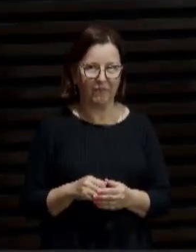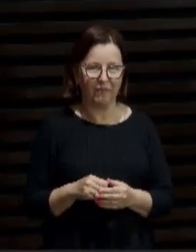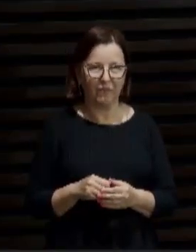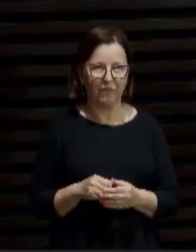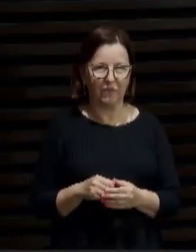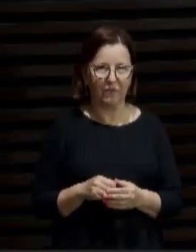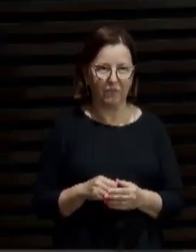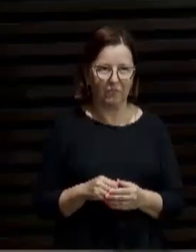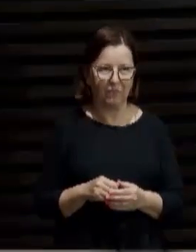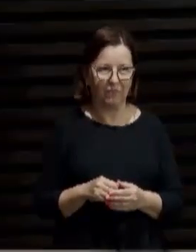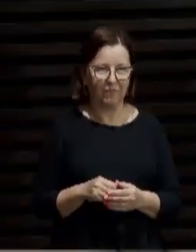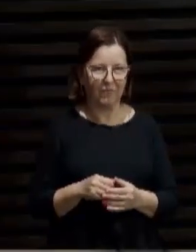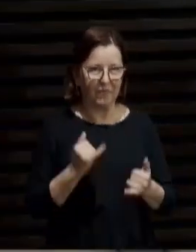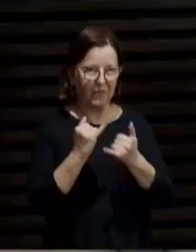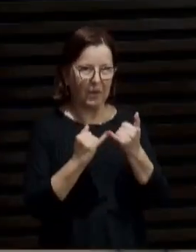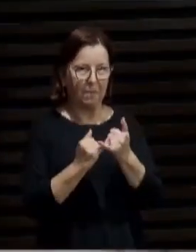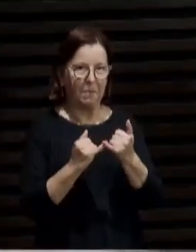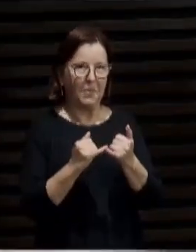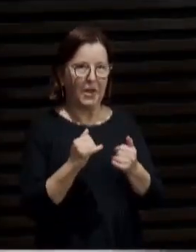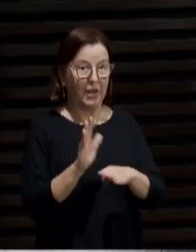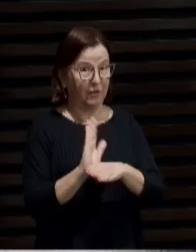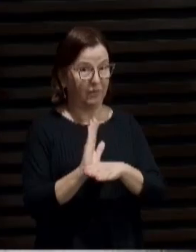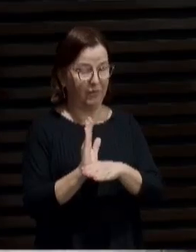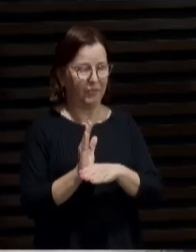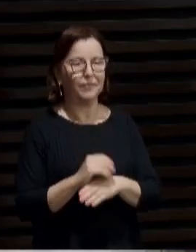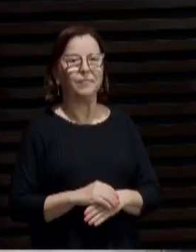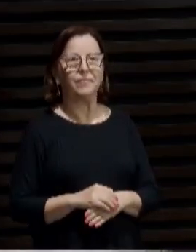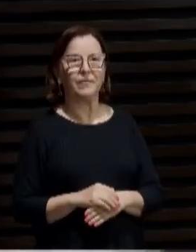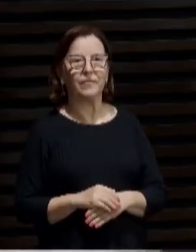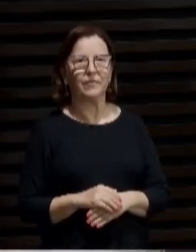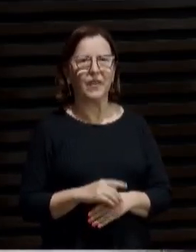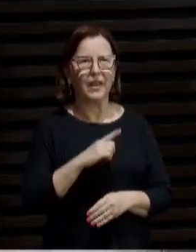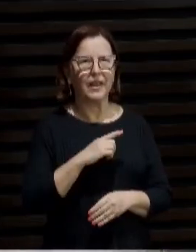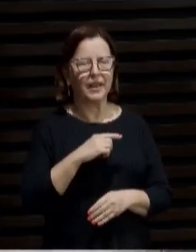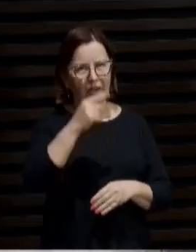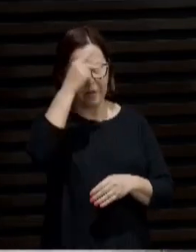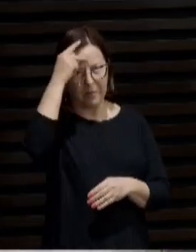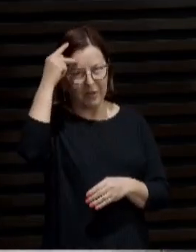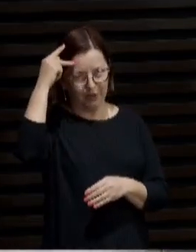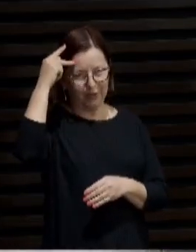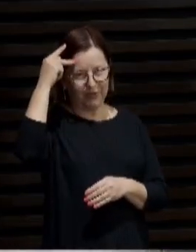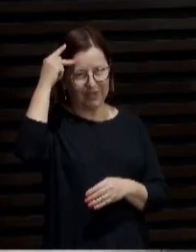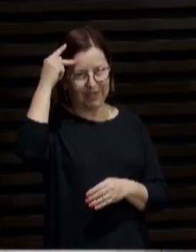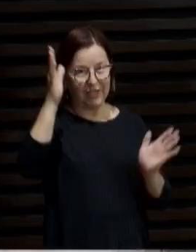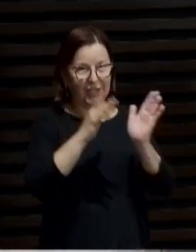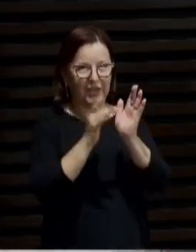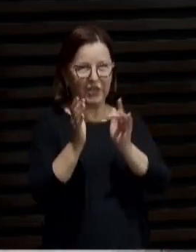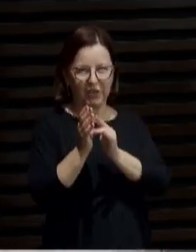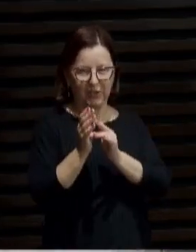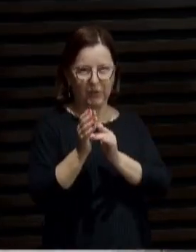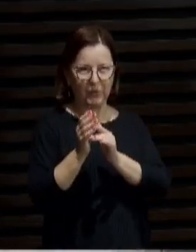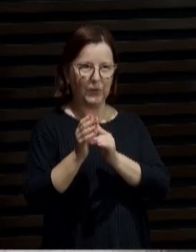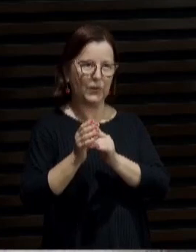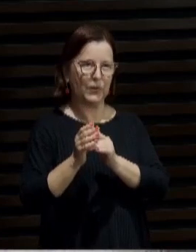assim, cinematográfica, né? Tem muita gente que pensa que Jesus está numa queda de braço com Satanás. Então, ali o final,